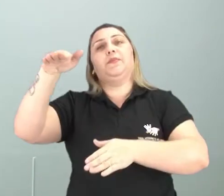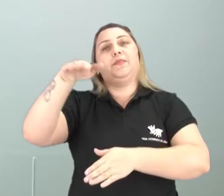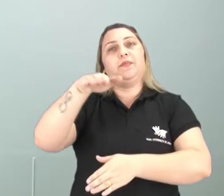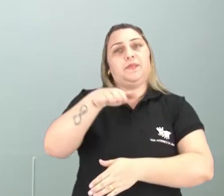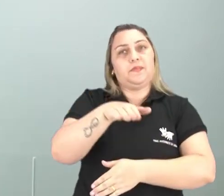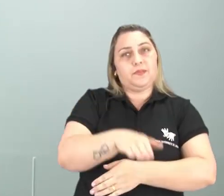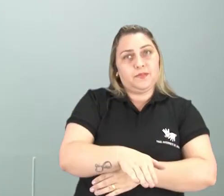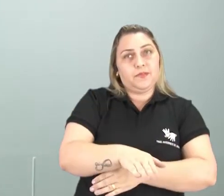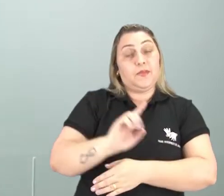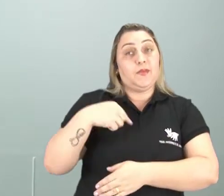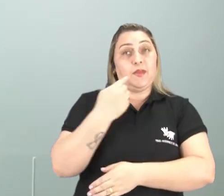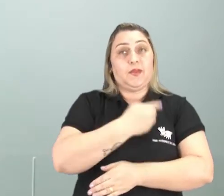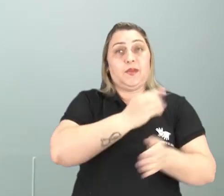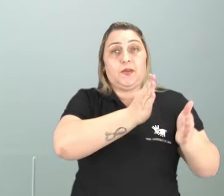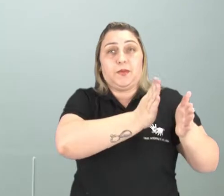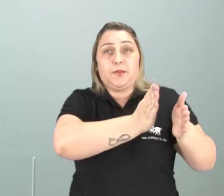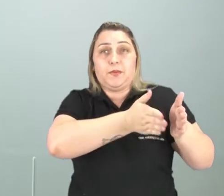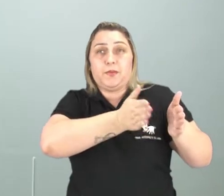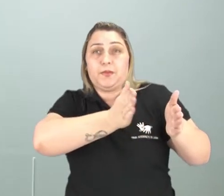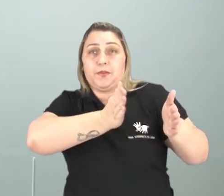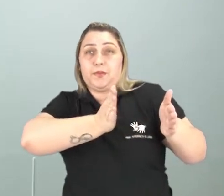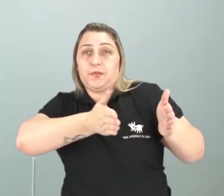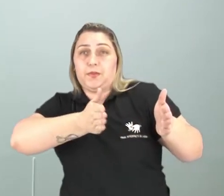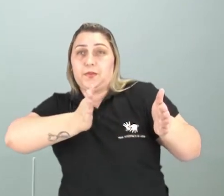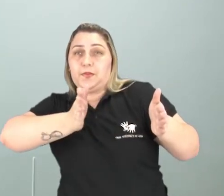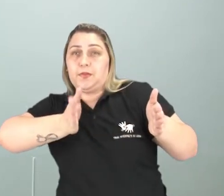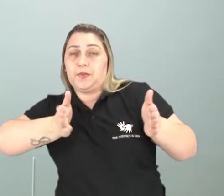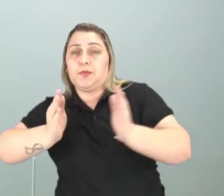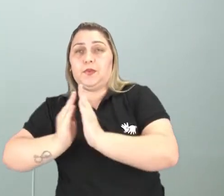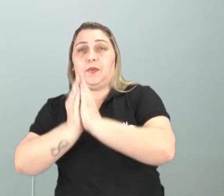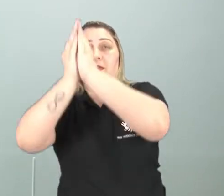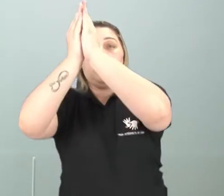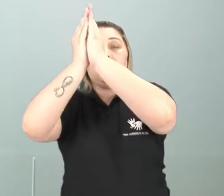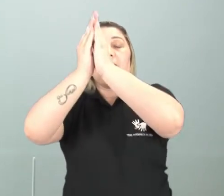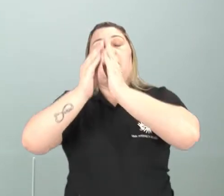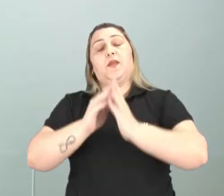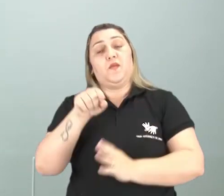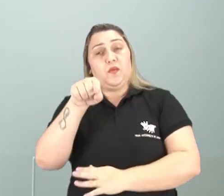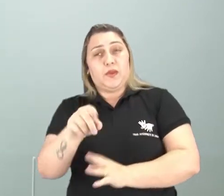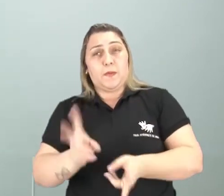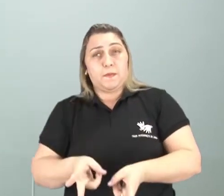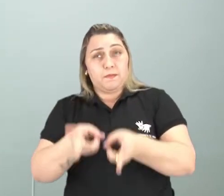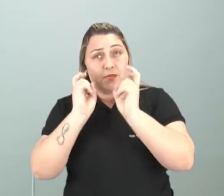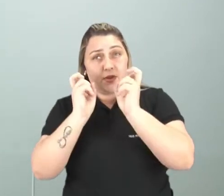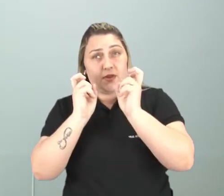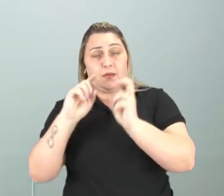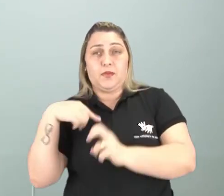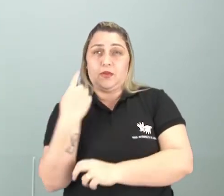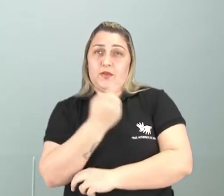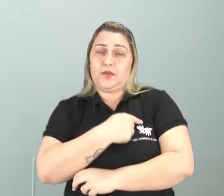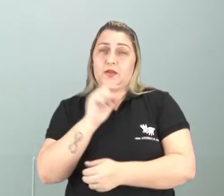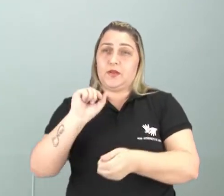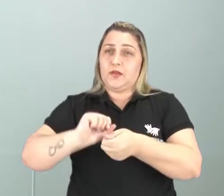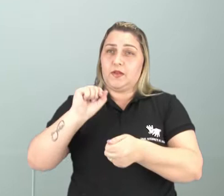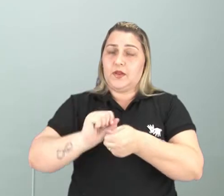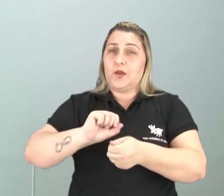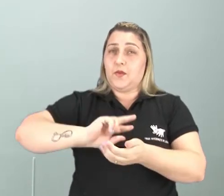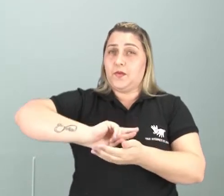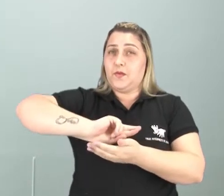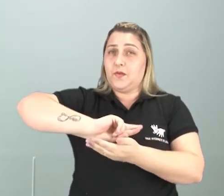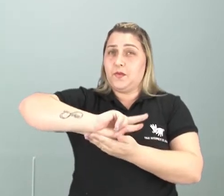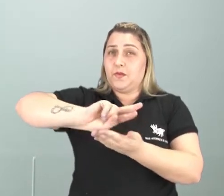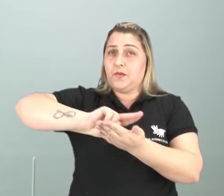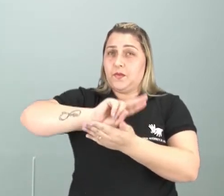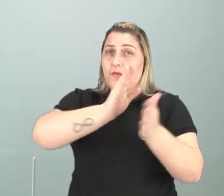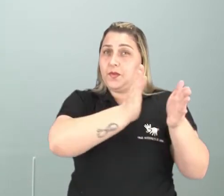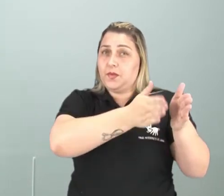maior para o menor na nossa sequência de balões porta moon você percebeu que nós fizemos